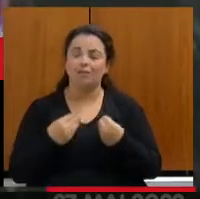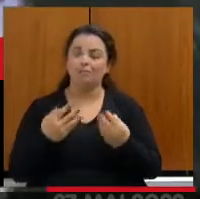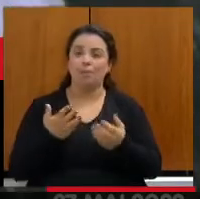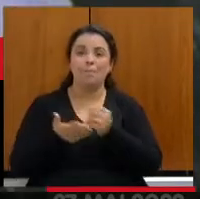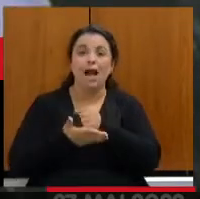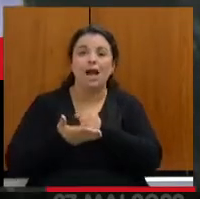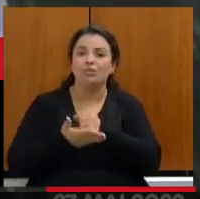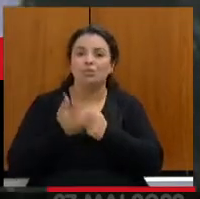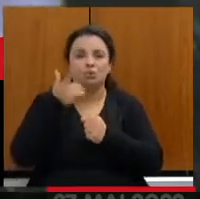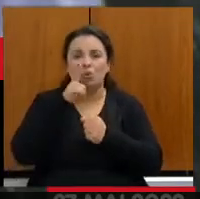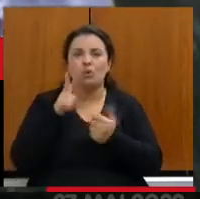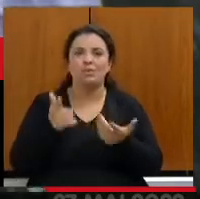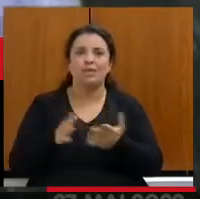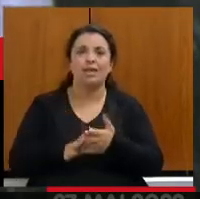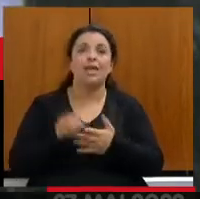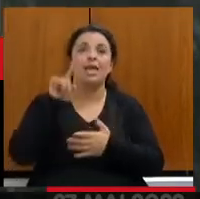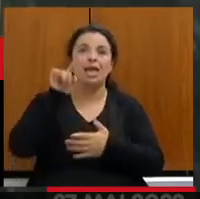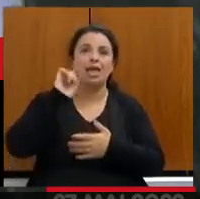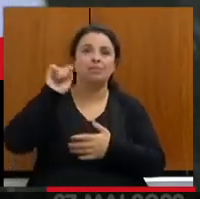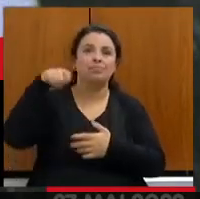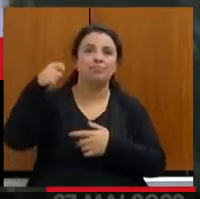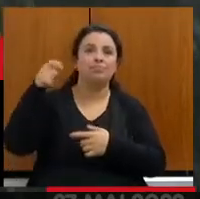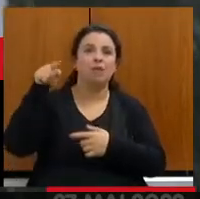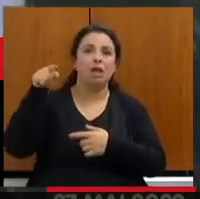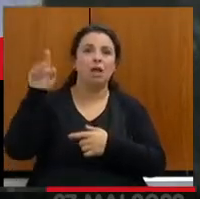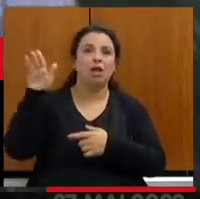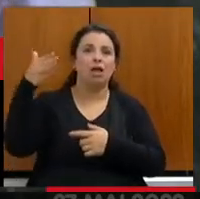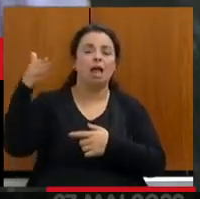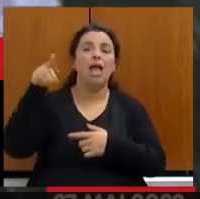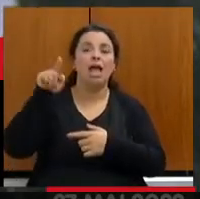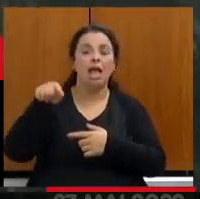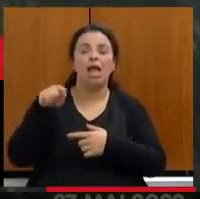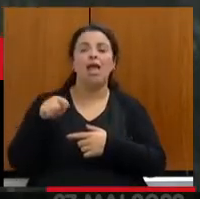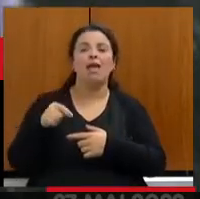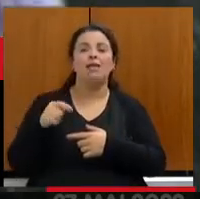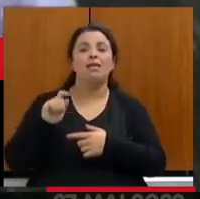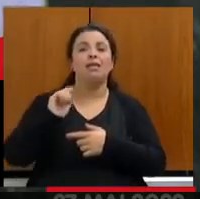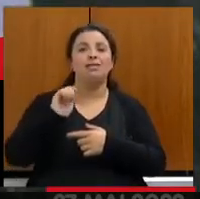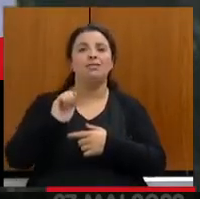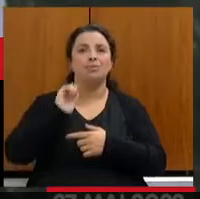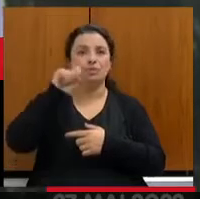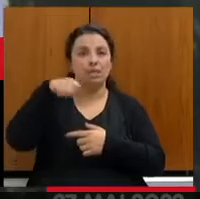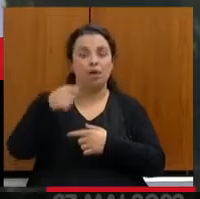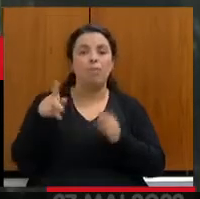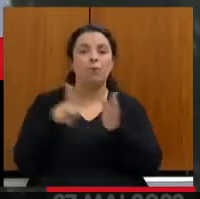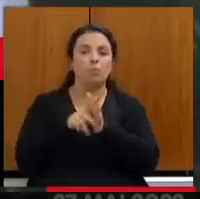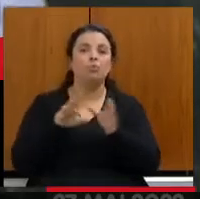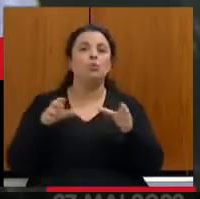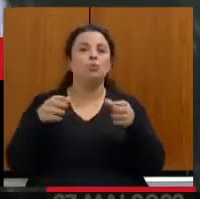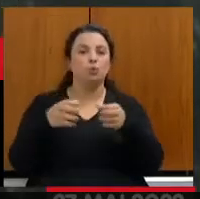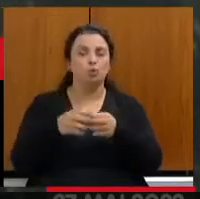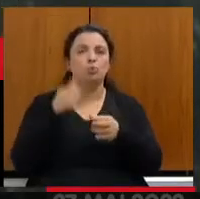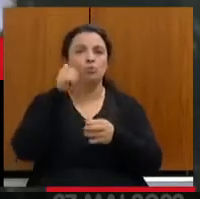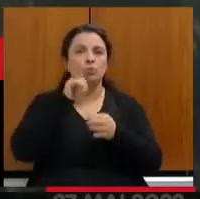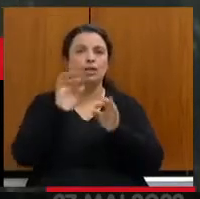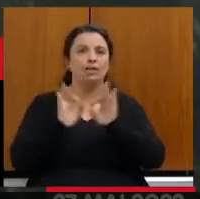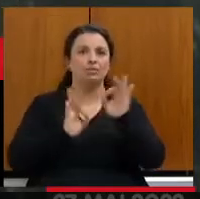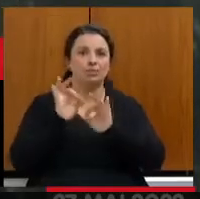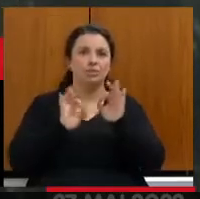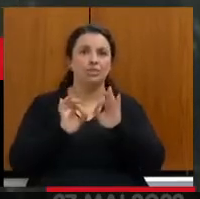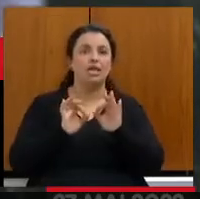símbolo Aqui é do nosso movimento de mulheres o grupo de mulheres organizadas do Mucuri o gemon eu trouxe ele porque